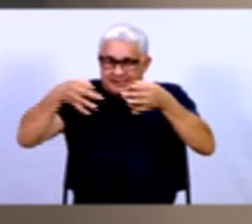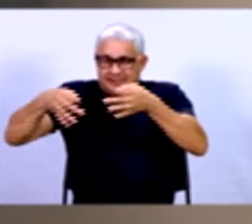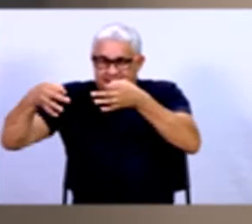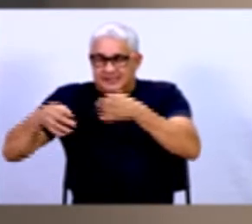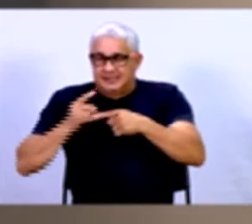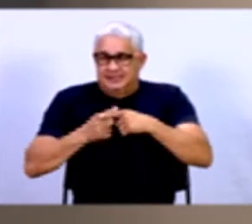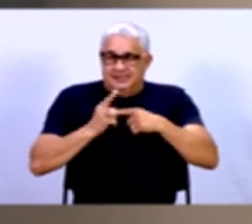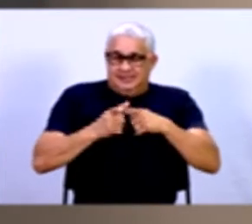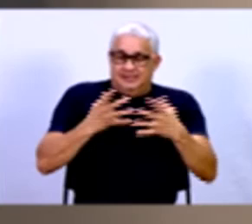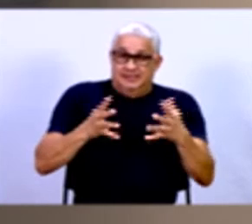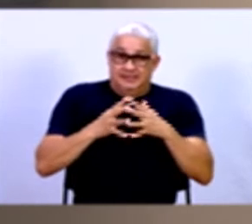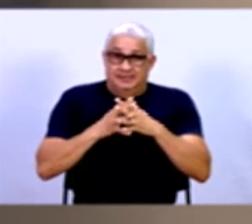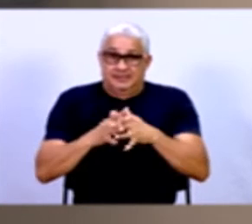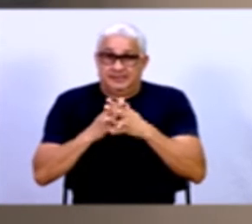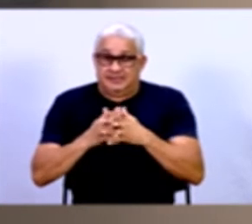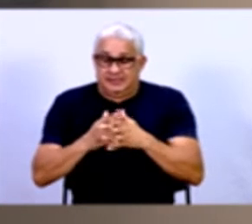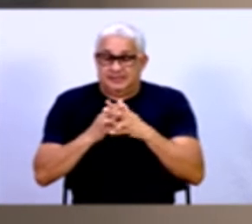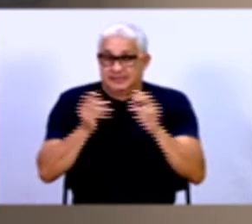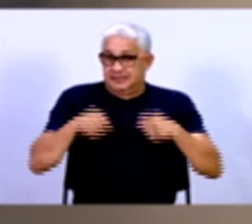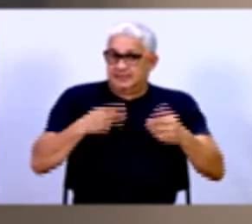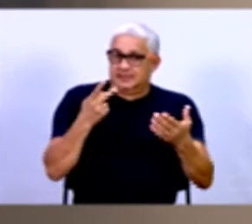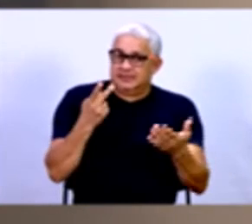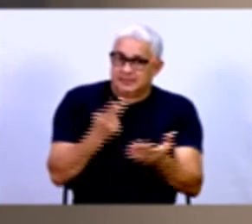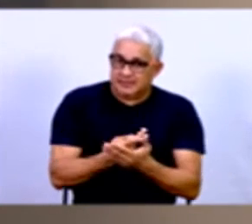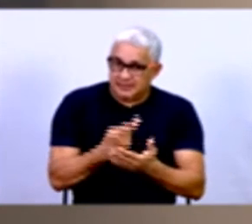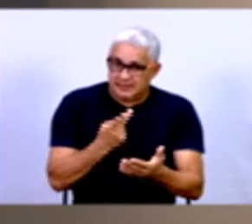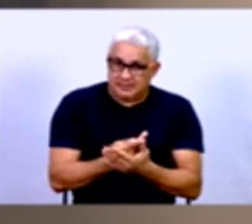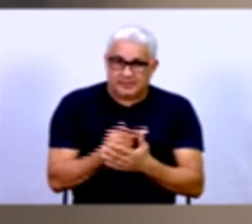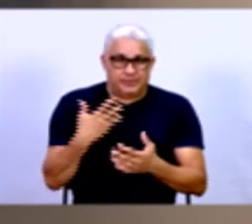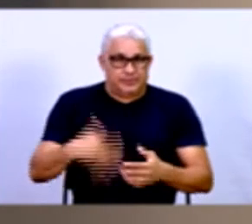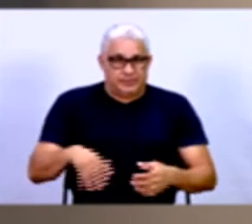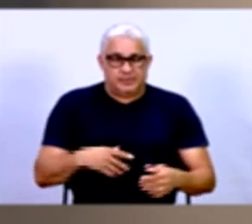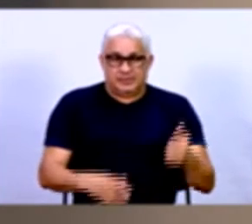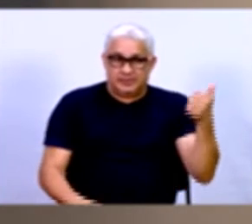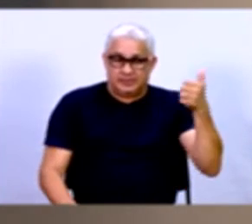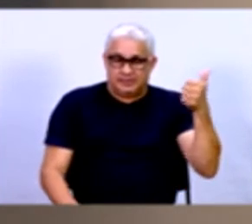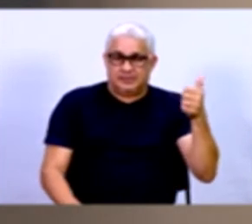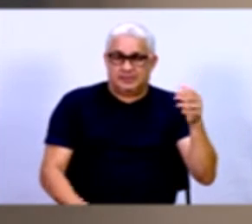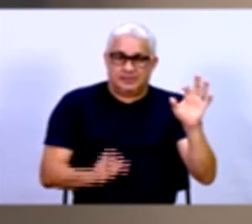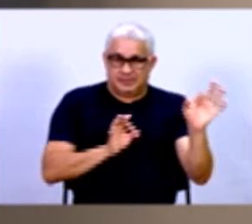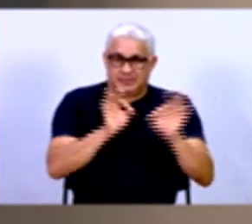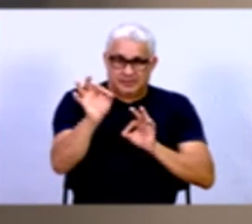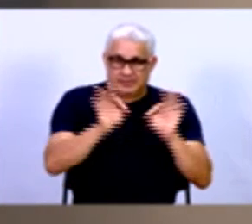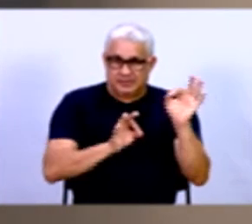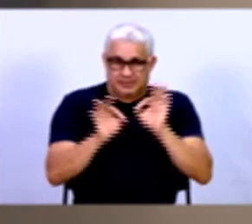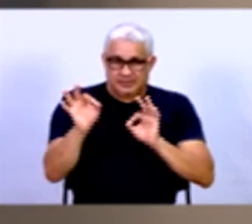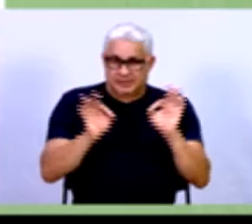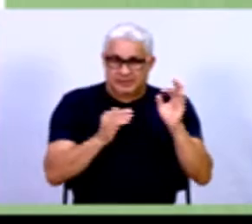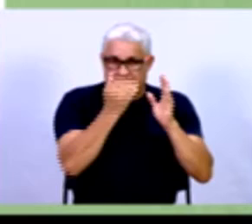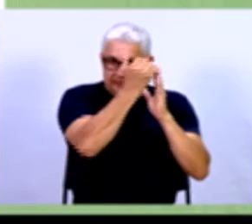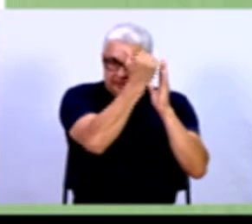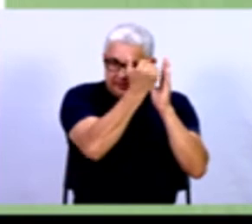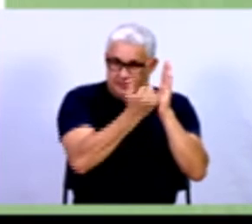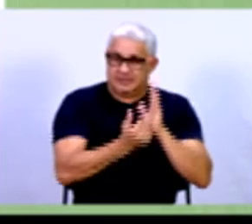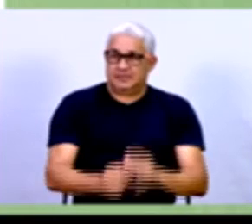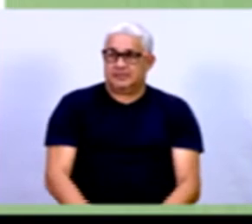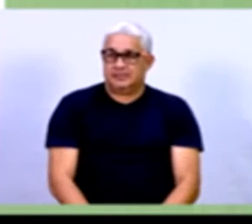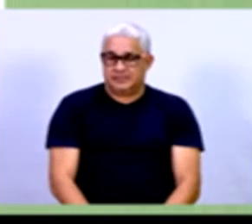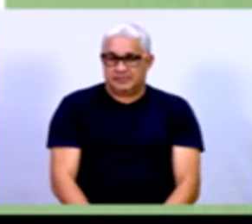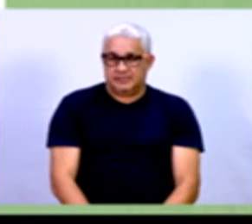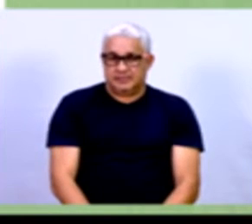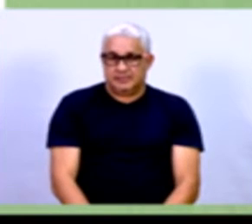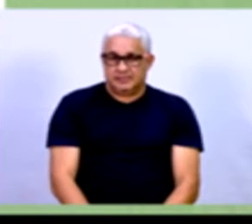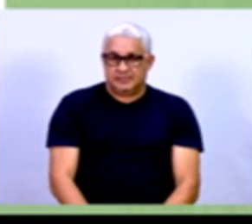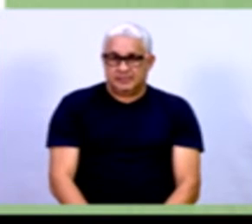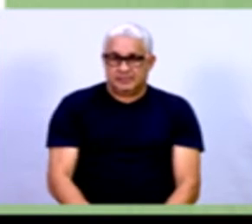A possibilidade de errar é muito grande. Então, a primeira coisa que a gente faz é colocar em ordem, tá? Então, isso aqui, quando